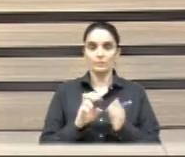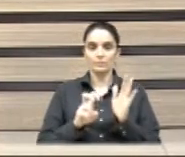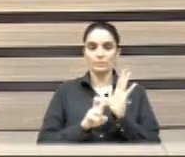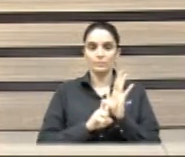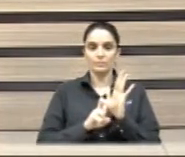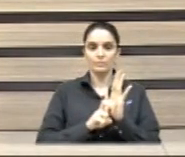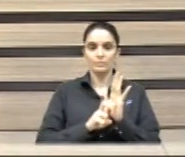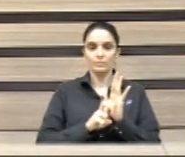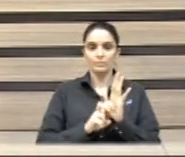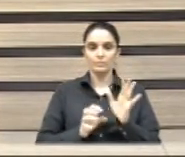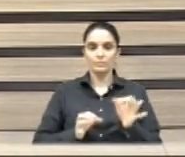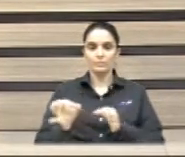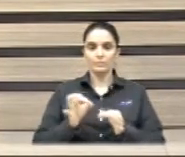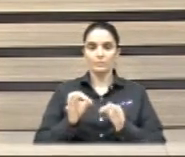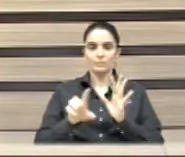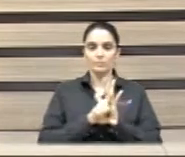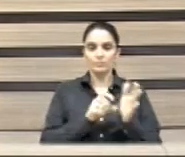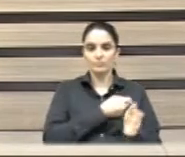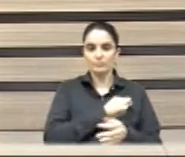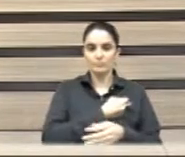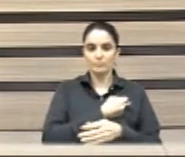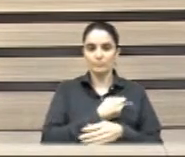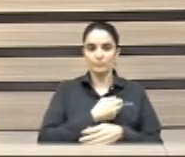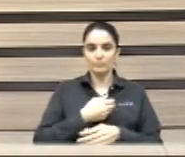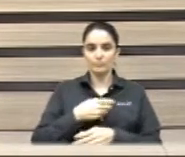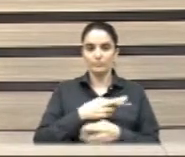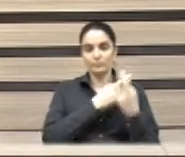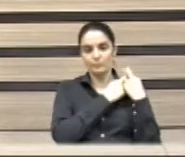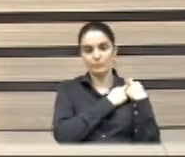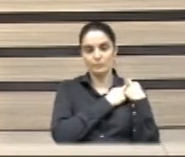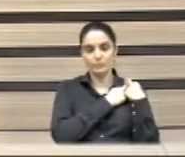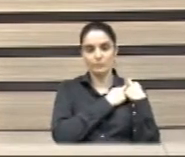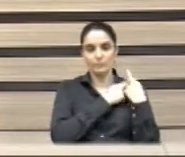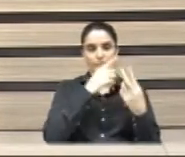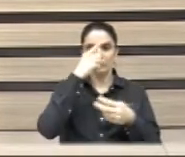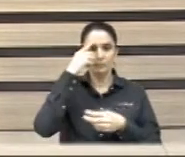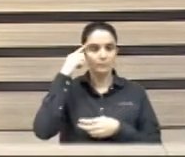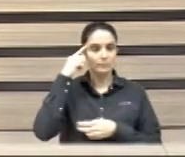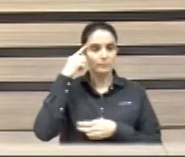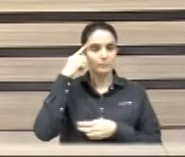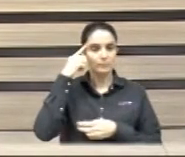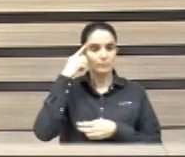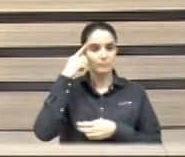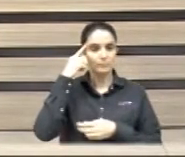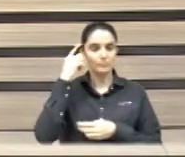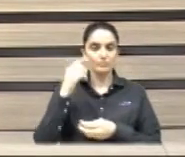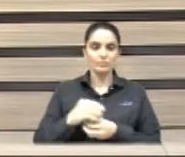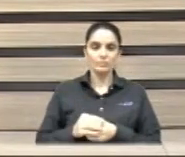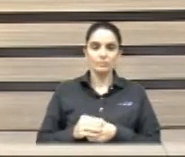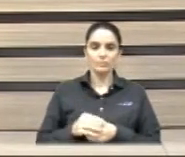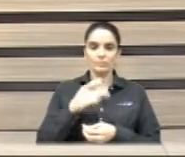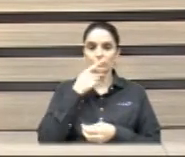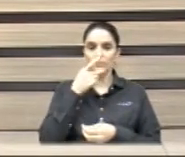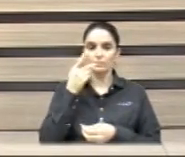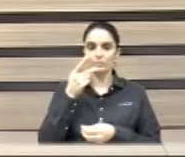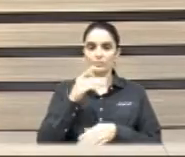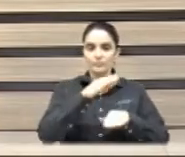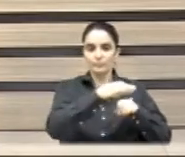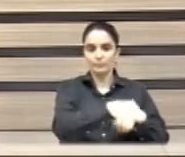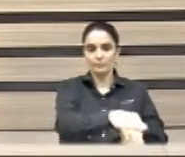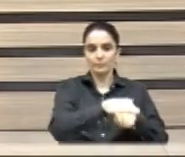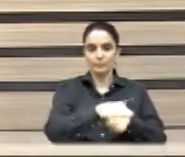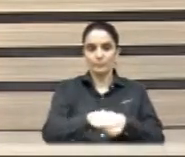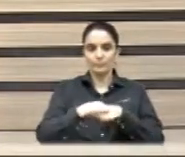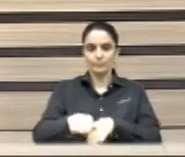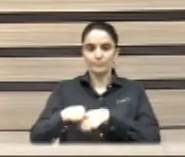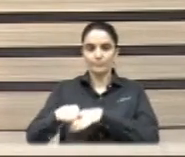Item 5º da pauta, projeto de lei de autoria de nobre vereador Dr. Júlio César Pereira dos Santos, que dispõe sobre a